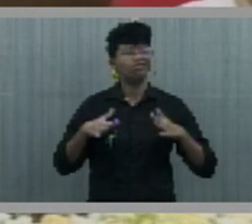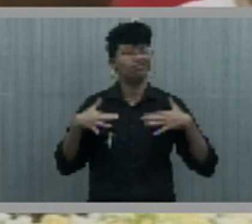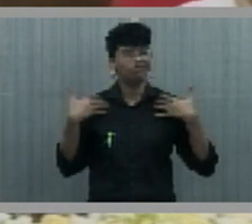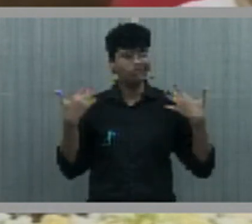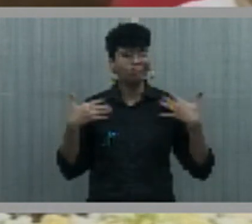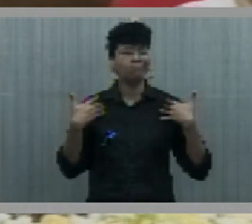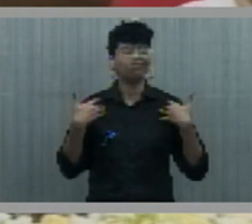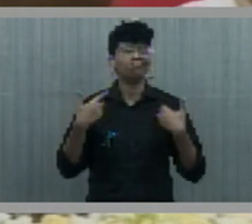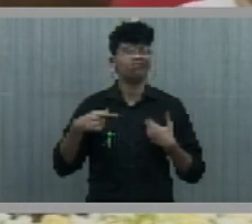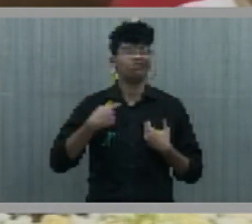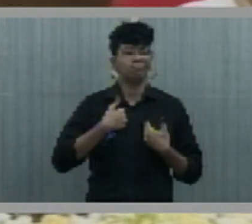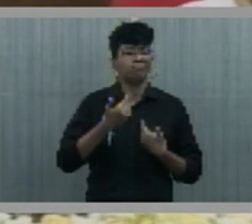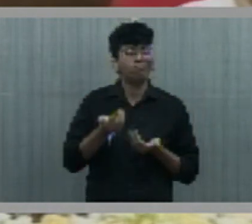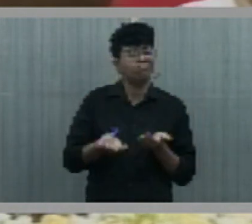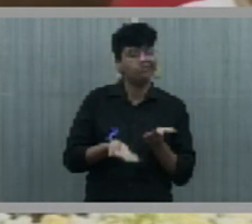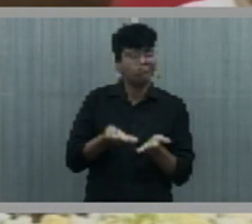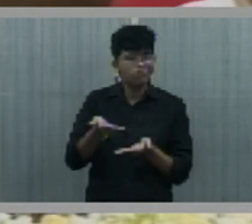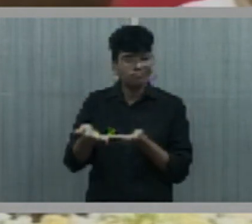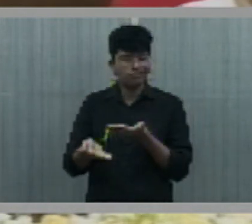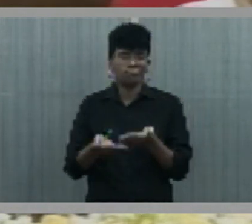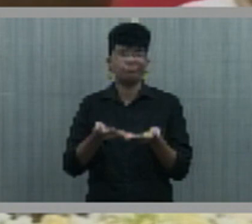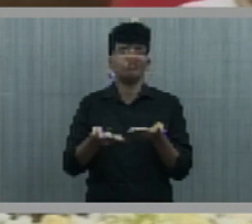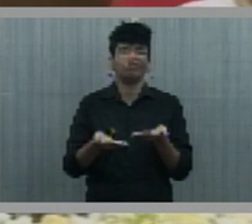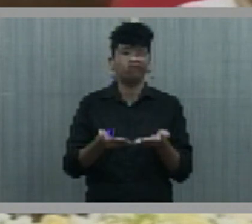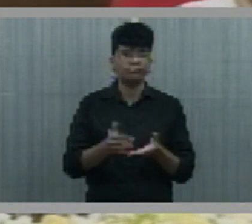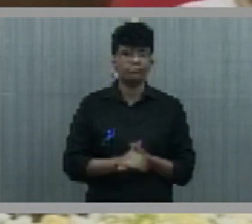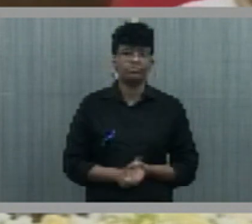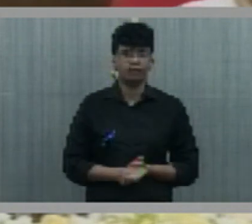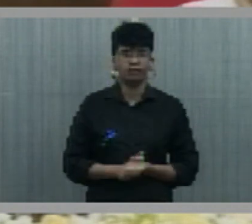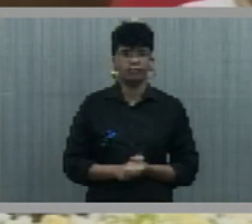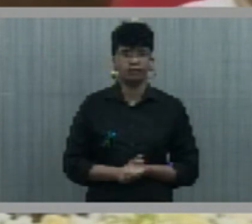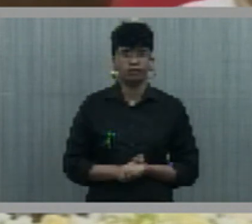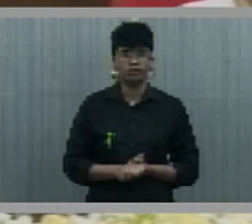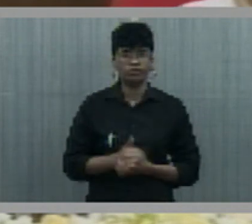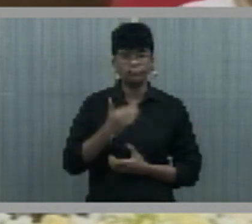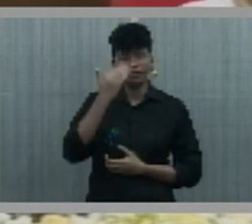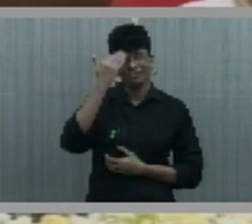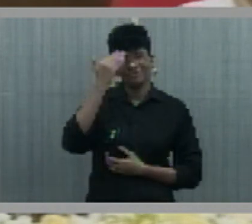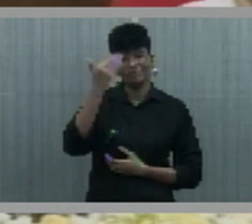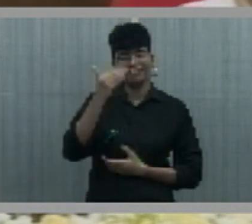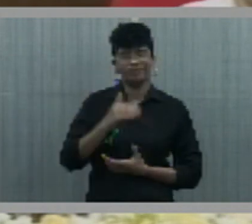nosso serviço na promoção da sua dignidade. Obrigado.